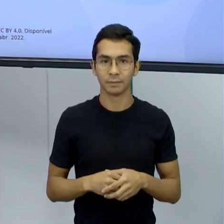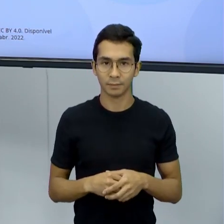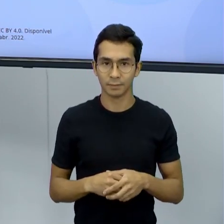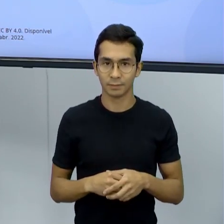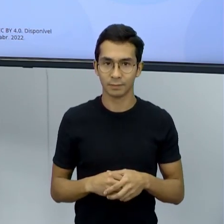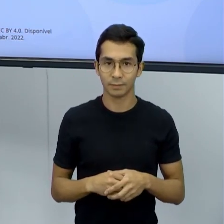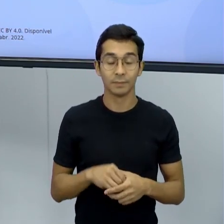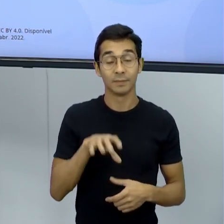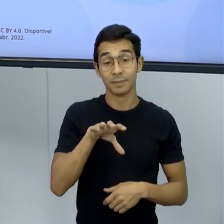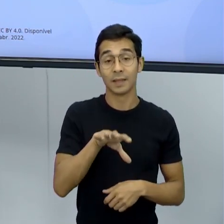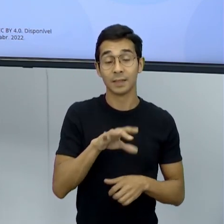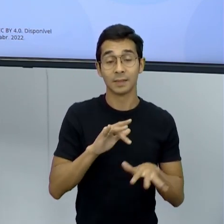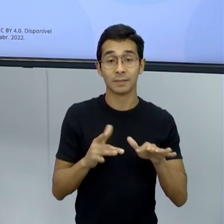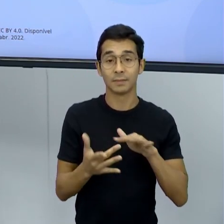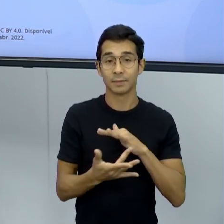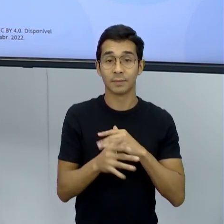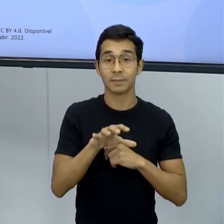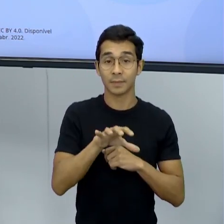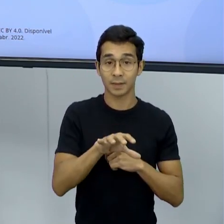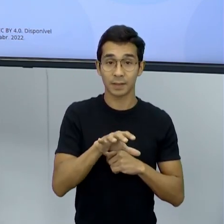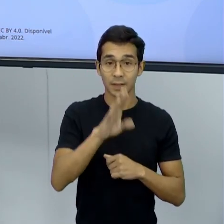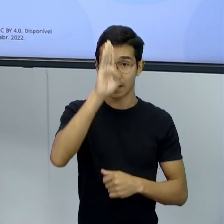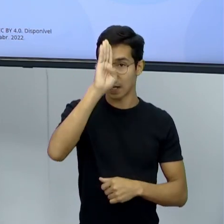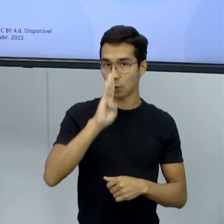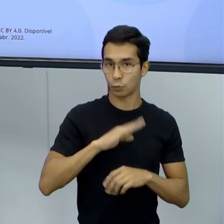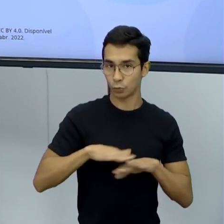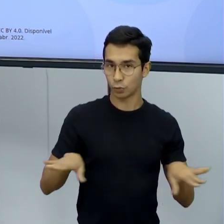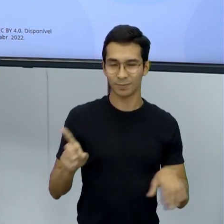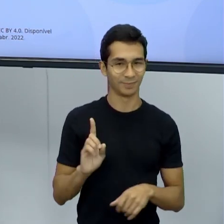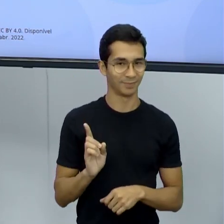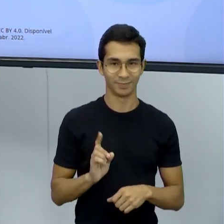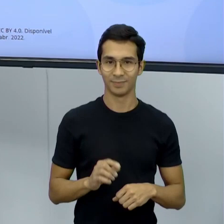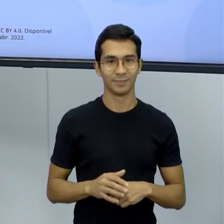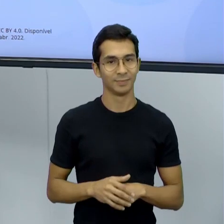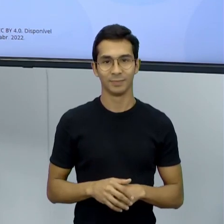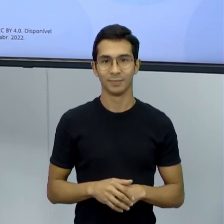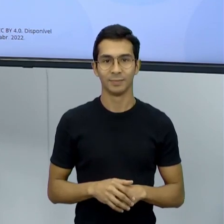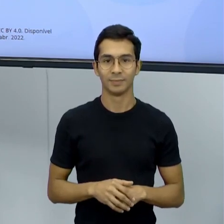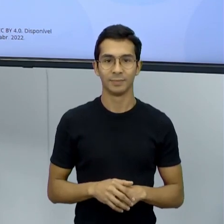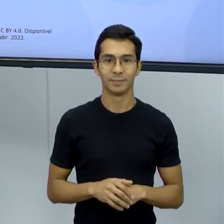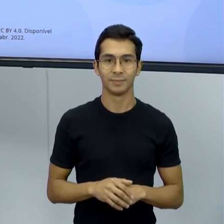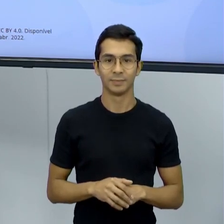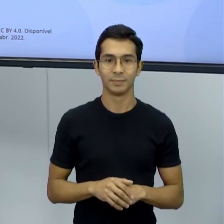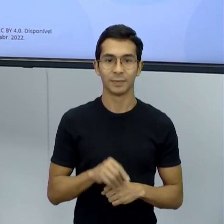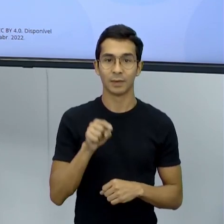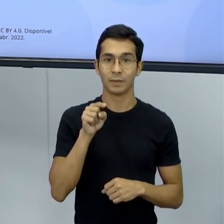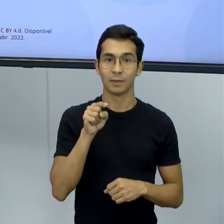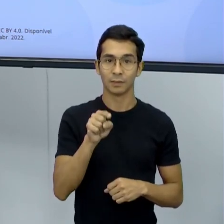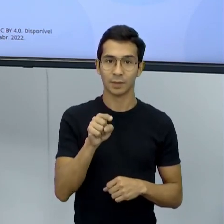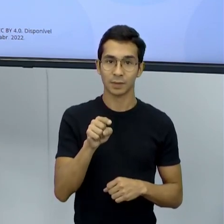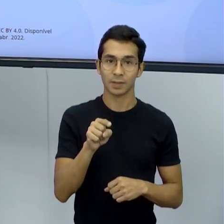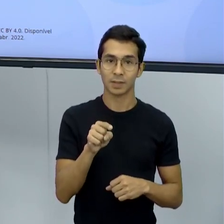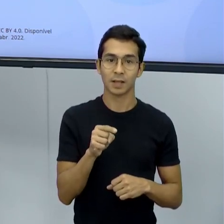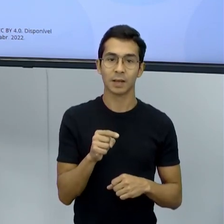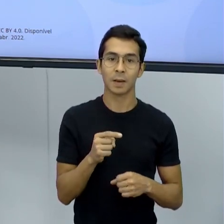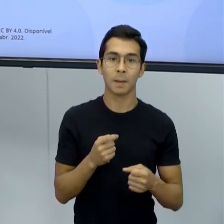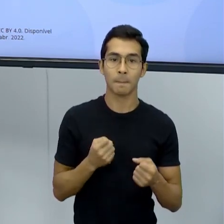assim que funciona. As redes sociais não são um produto gratuito. Você vendeu, na verdade, o seu poder de compra, o seu poder de